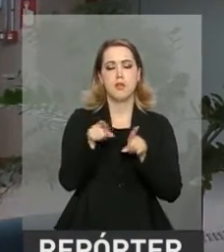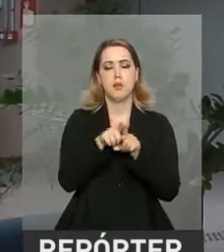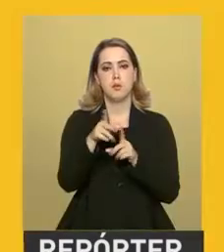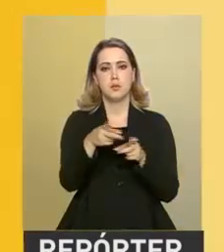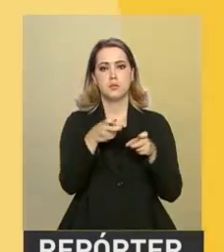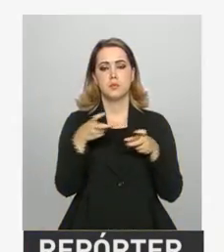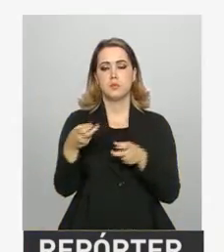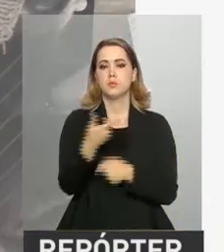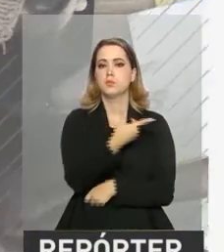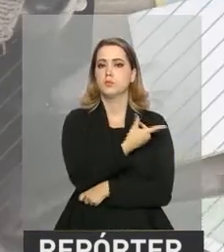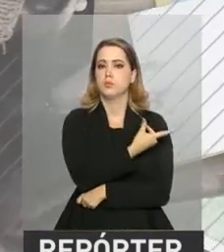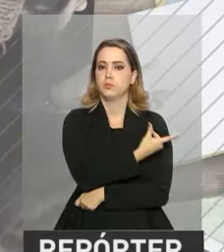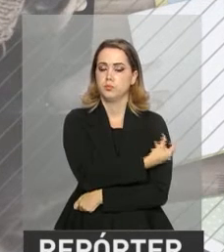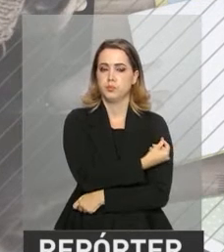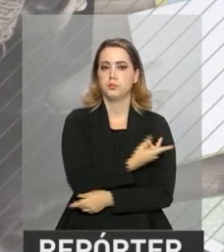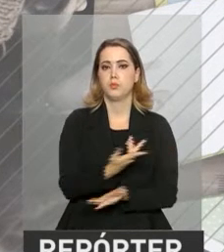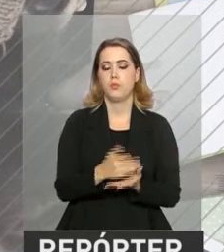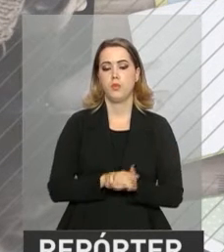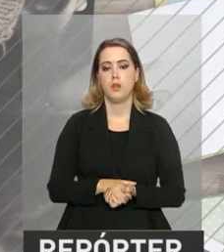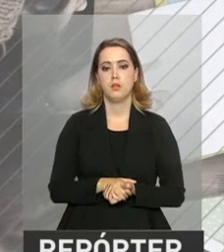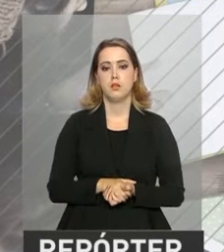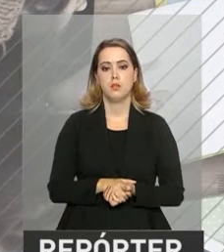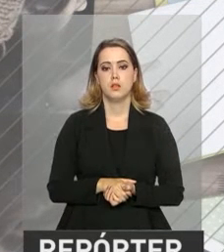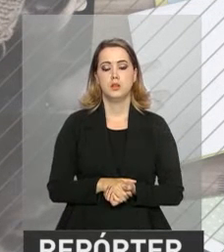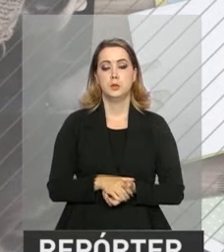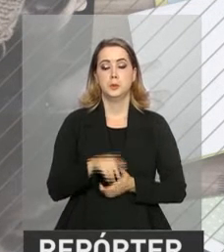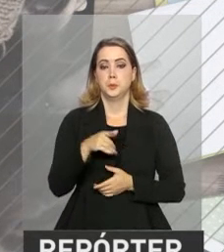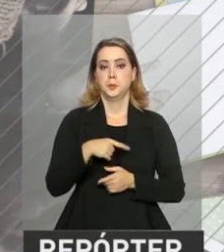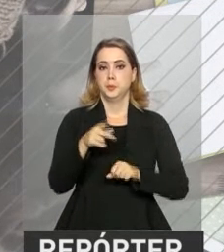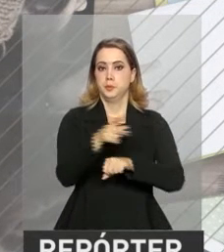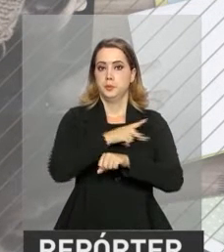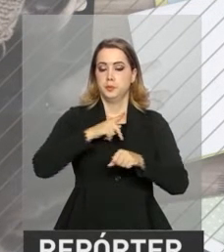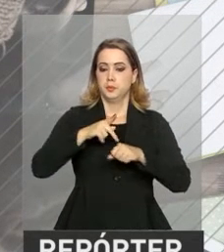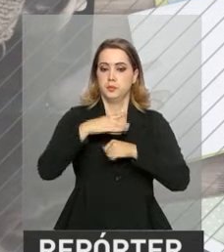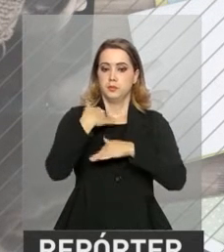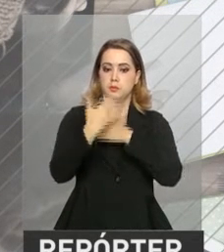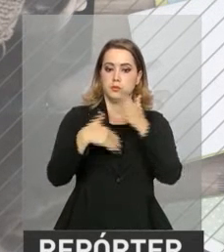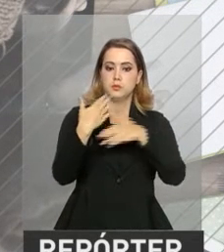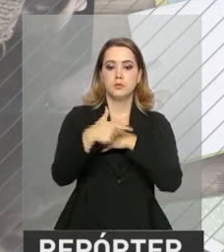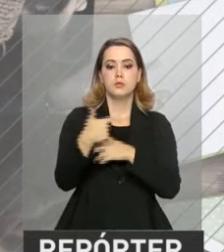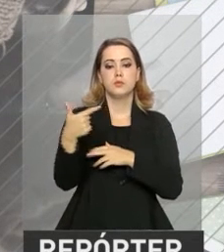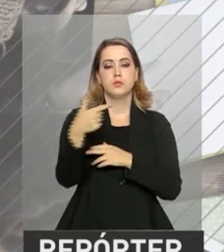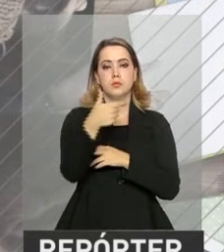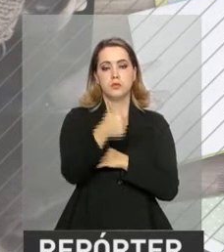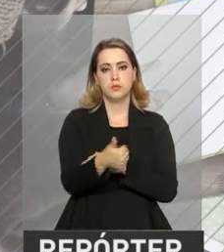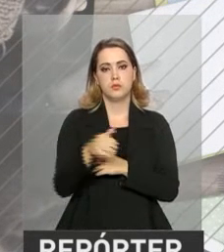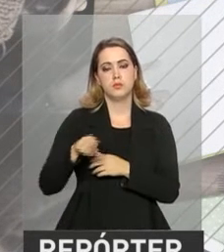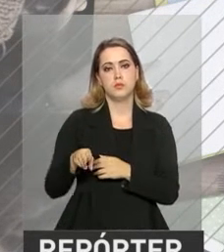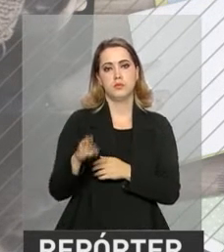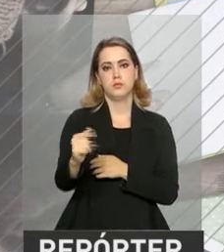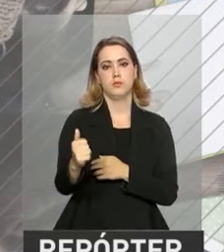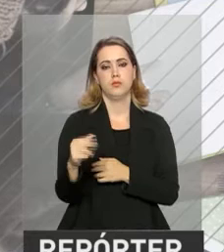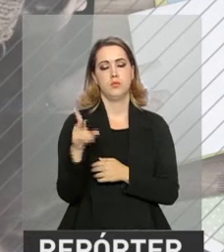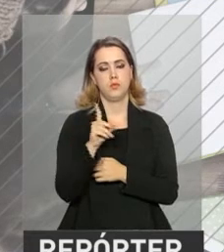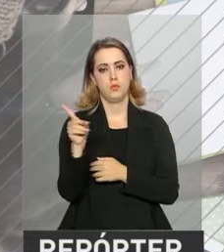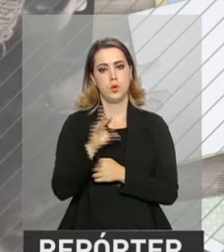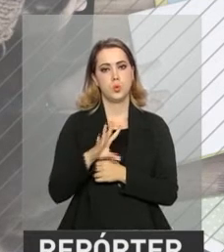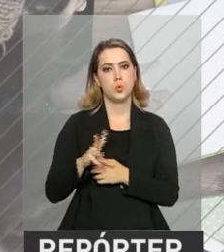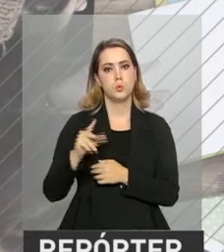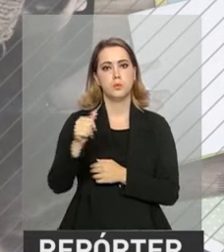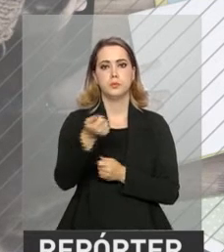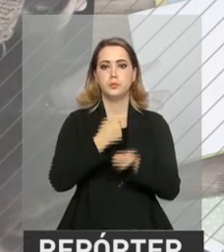vacinação a onu estima que os países em desenvolvimento teriam um crescimento de 21 bilhões de dólares na economia se todas as meninas